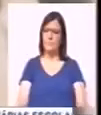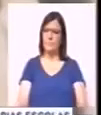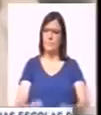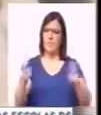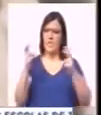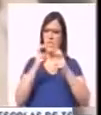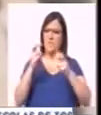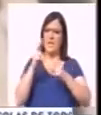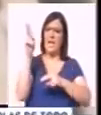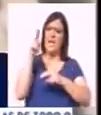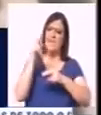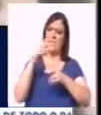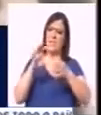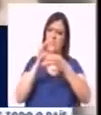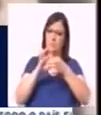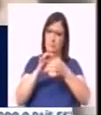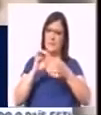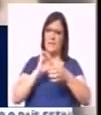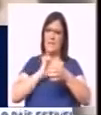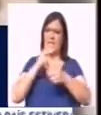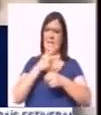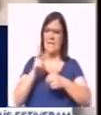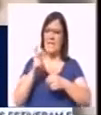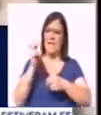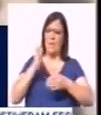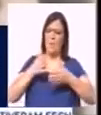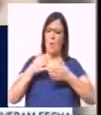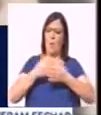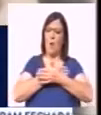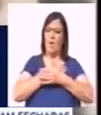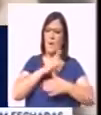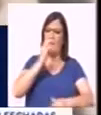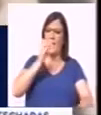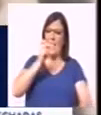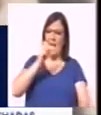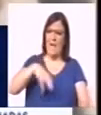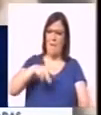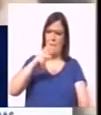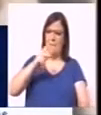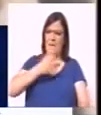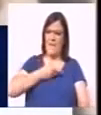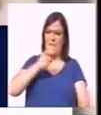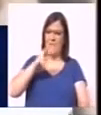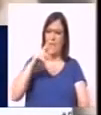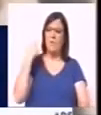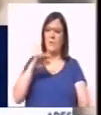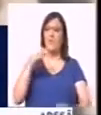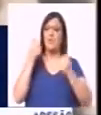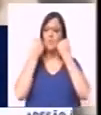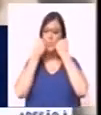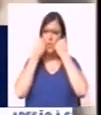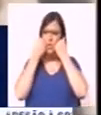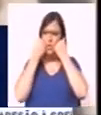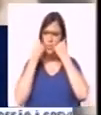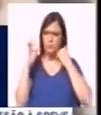Em Espinho, vários artistas associaram-se ao centenário da morte de Amadeu Sousa Cardoso e participaram numa exposição coletiva.